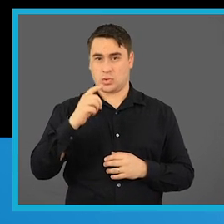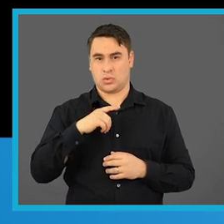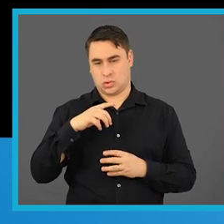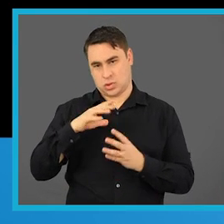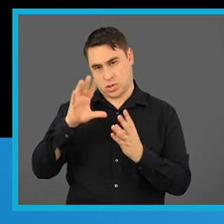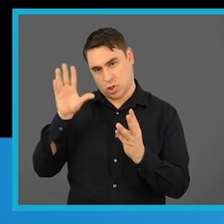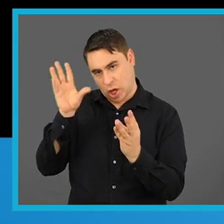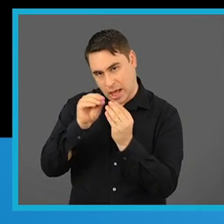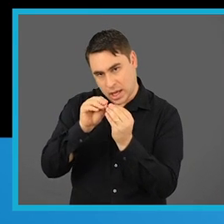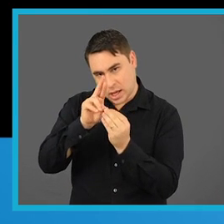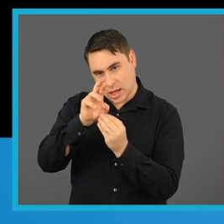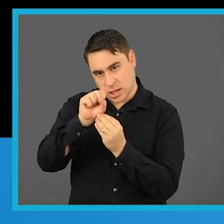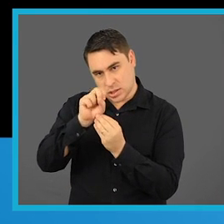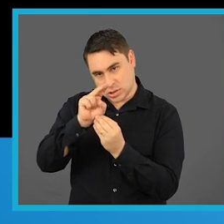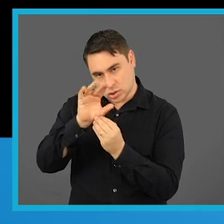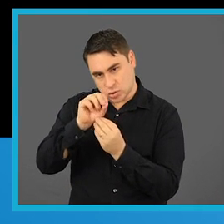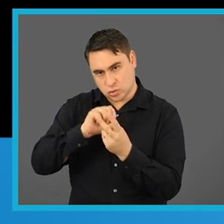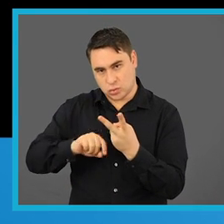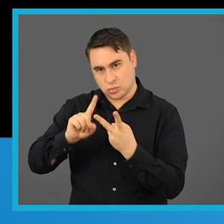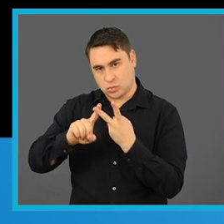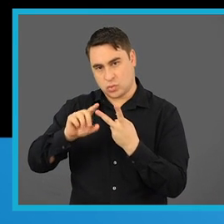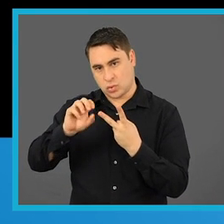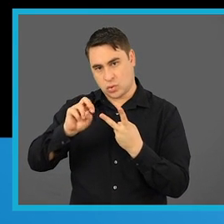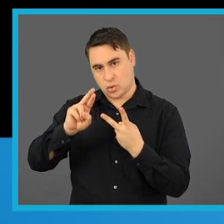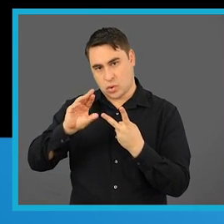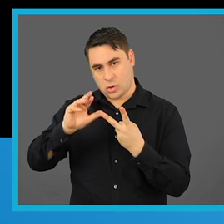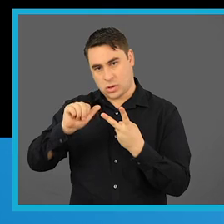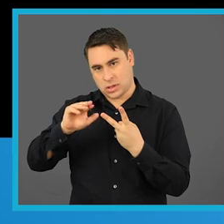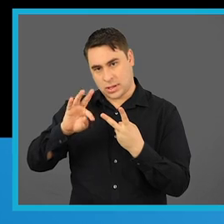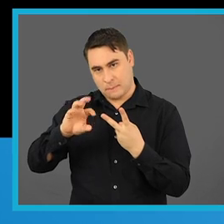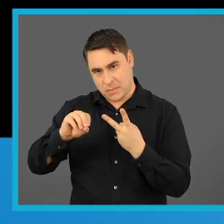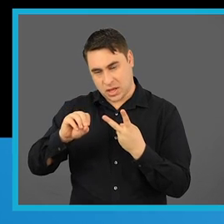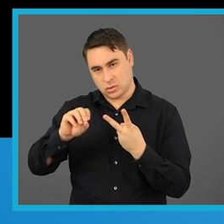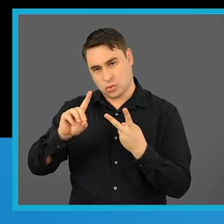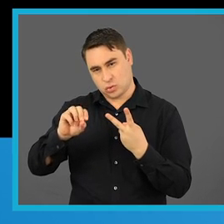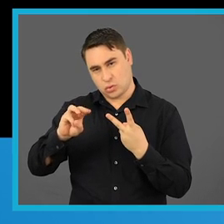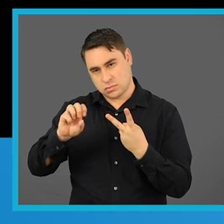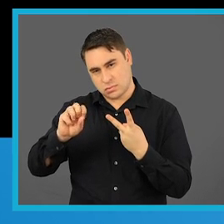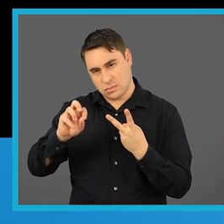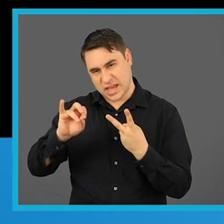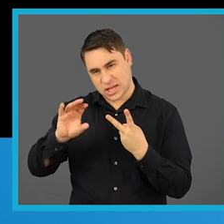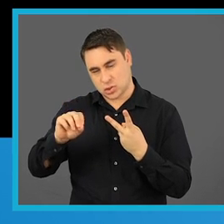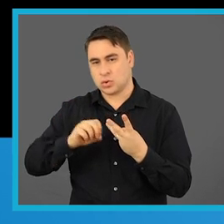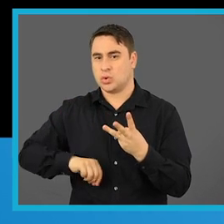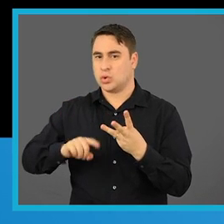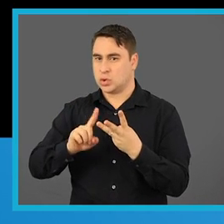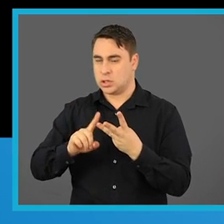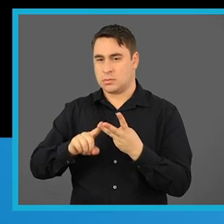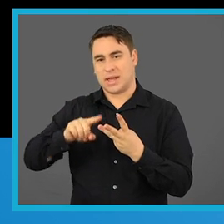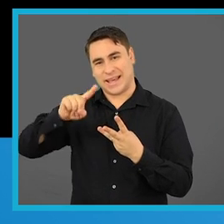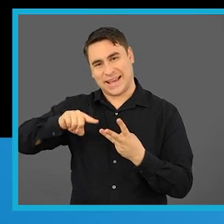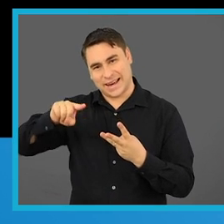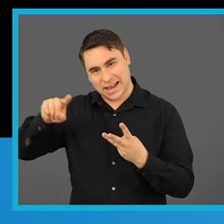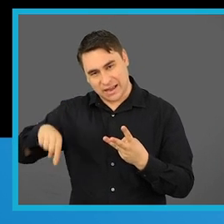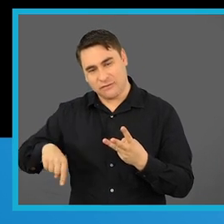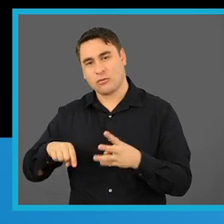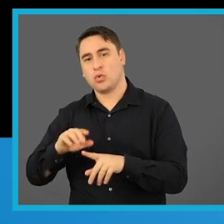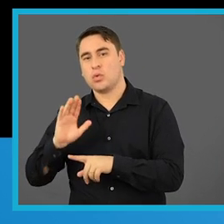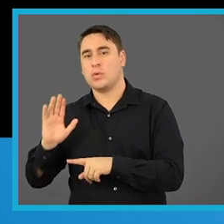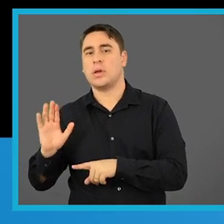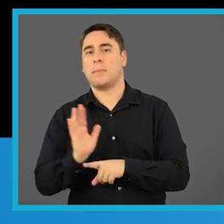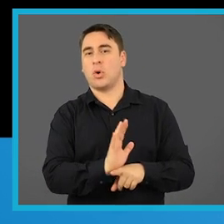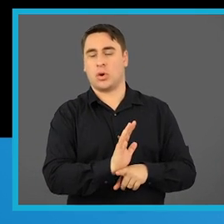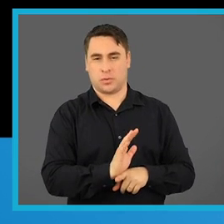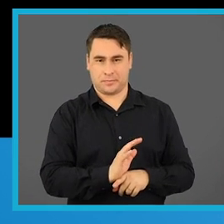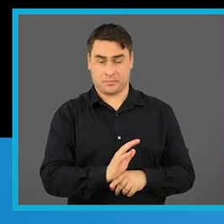principal nós temos os resumos, um orçamento doméstico, uma área de gráficos e também um material de apoio.